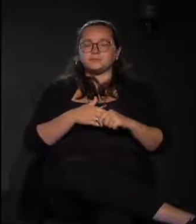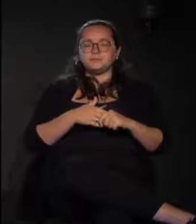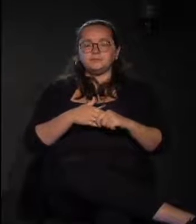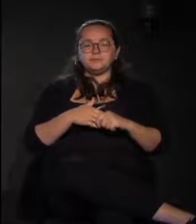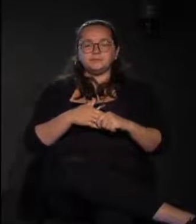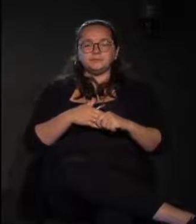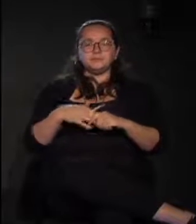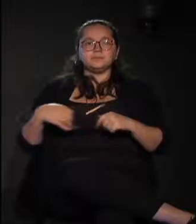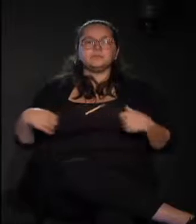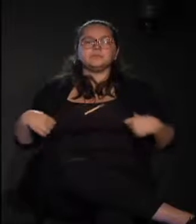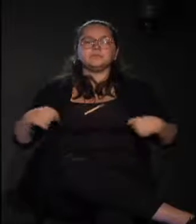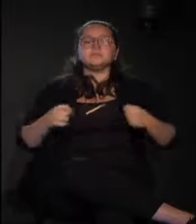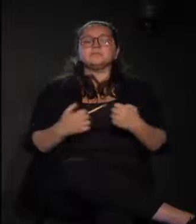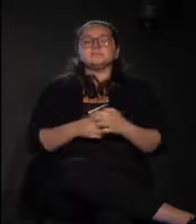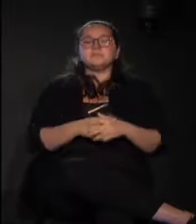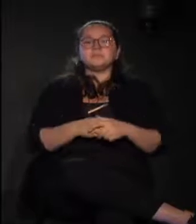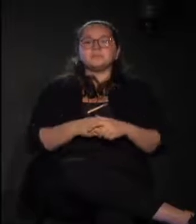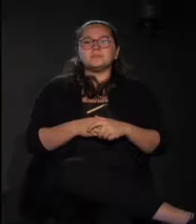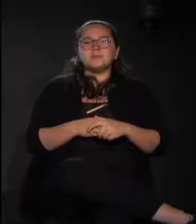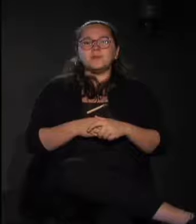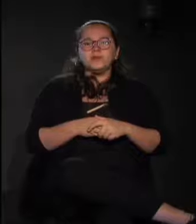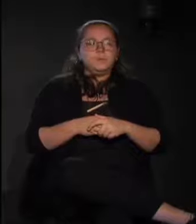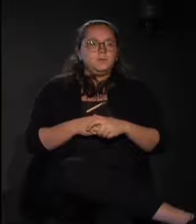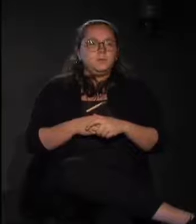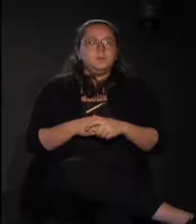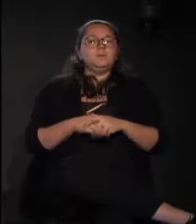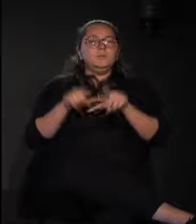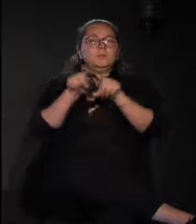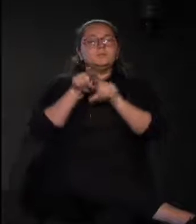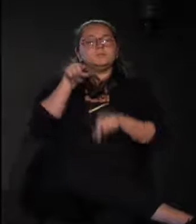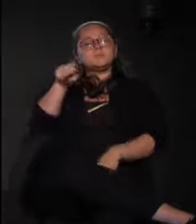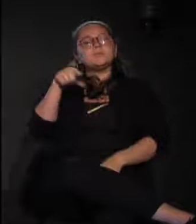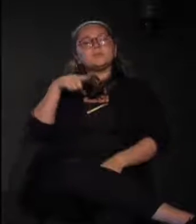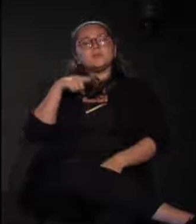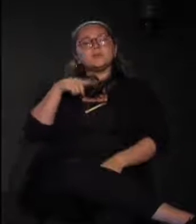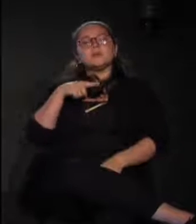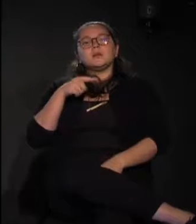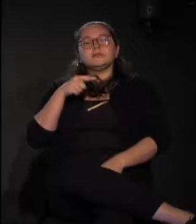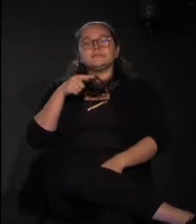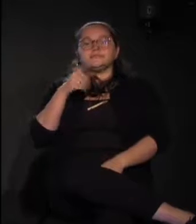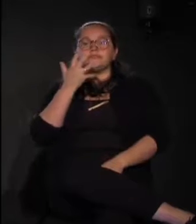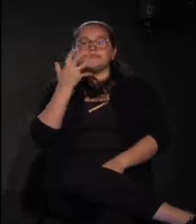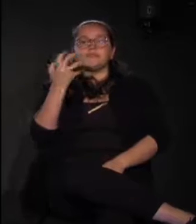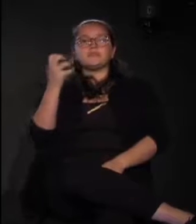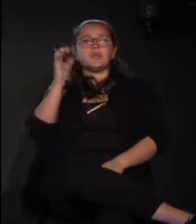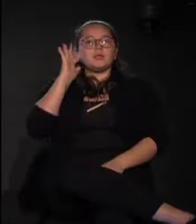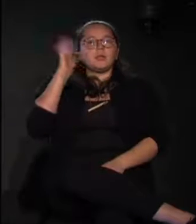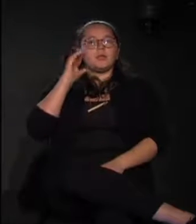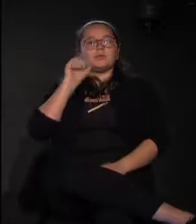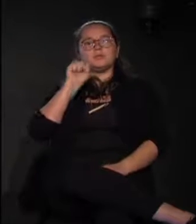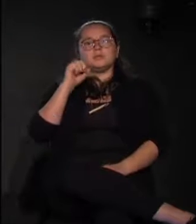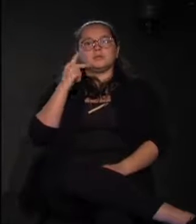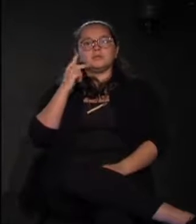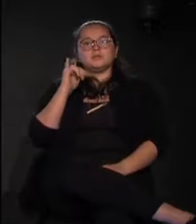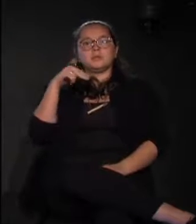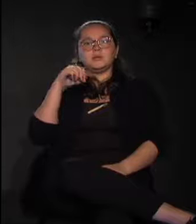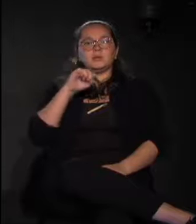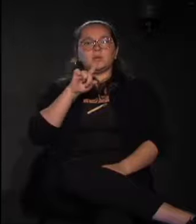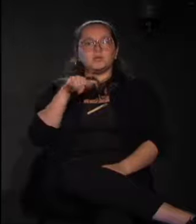a ética e disciplina desista do espinhosa é é que o que estes cálculos não são